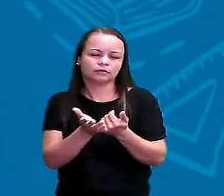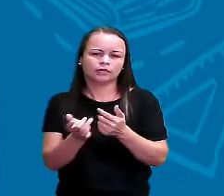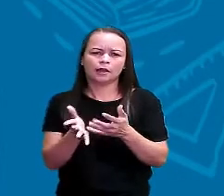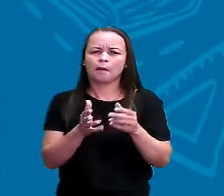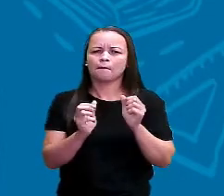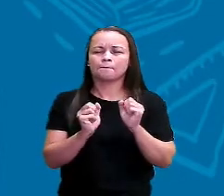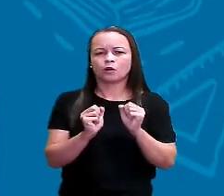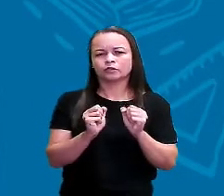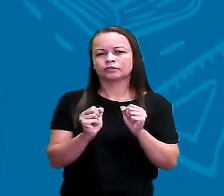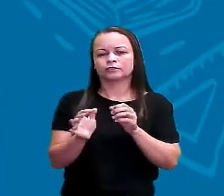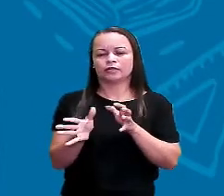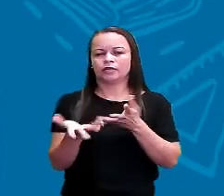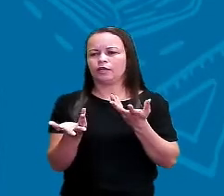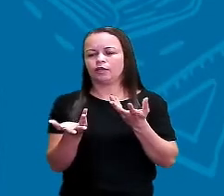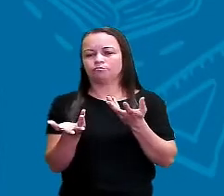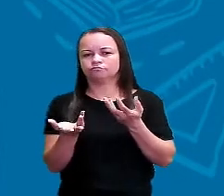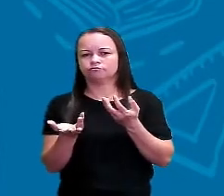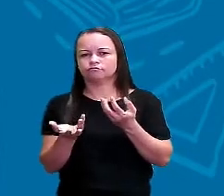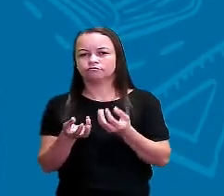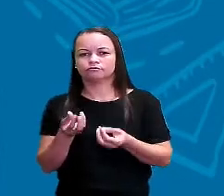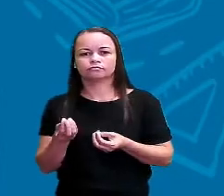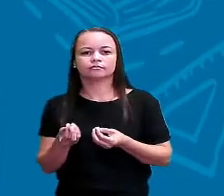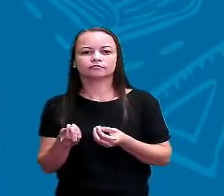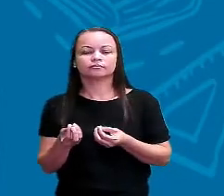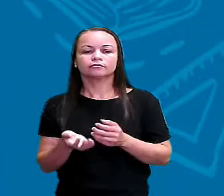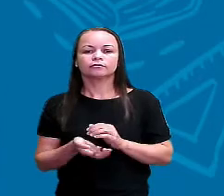uma montagem com